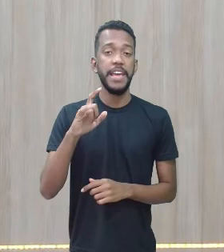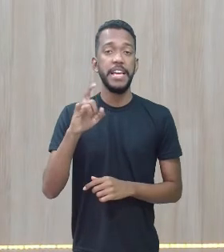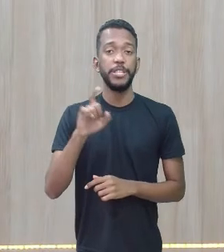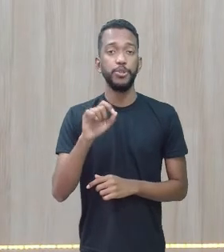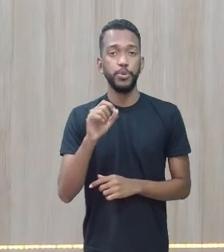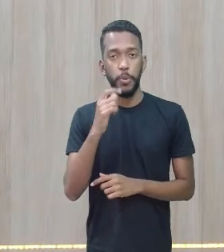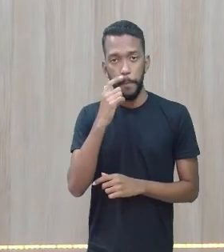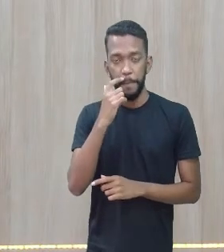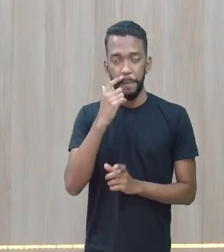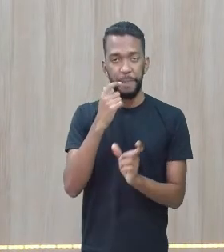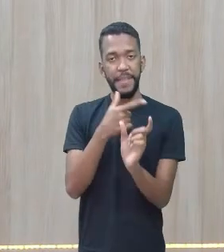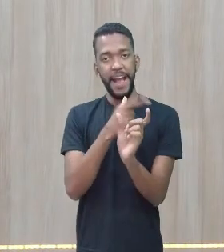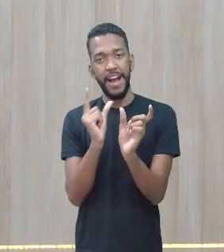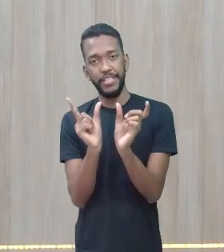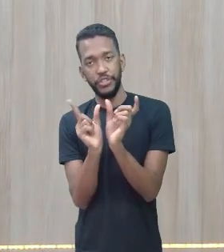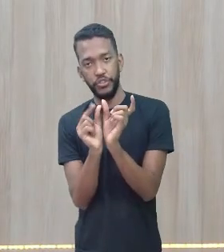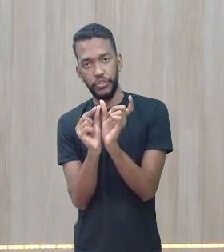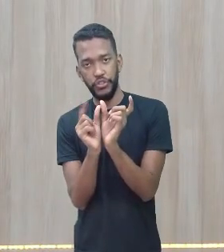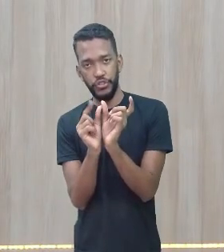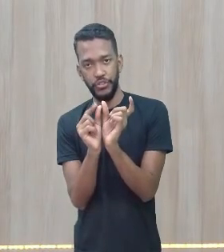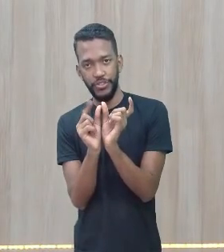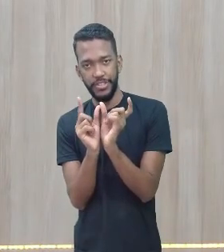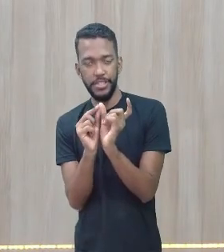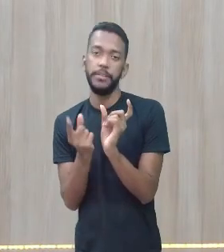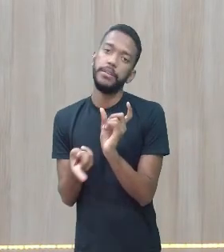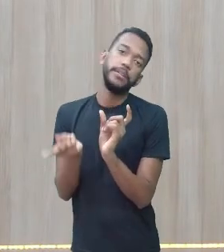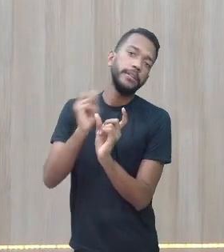vêm antes, prefixo que vem